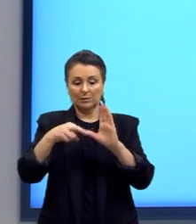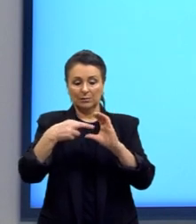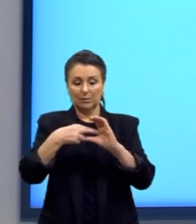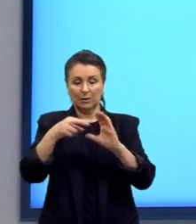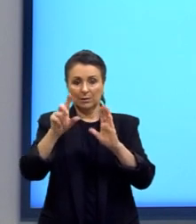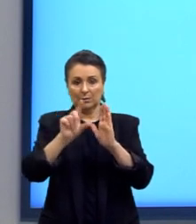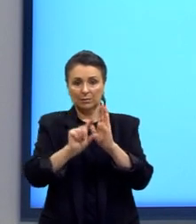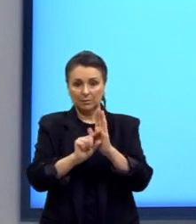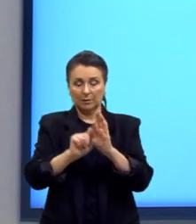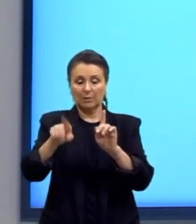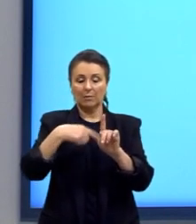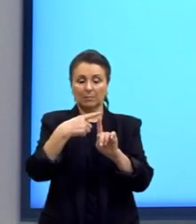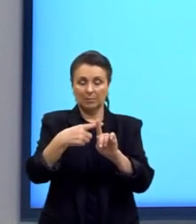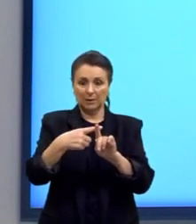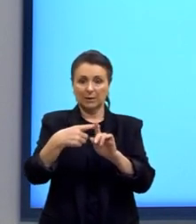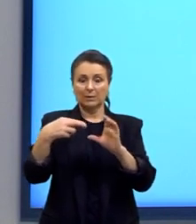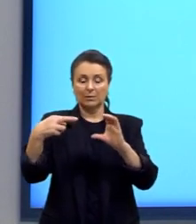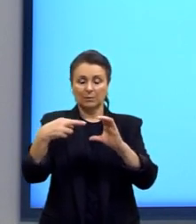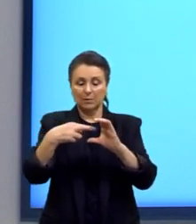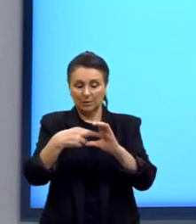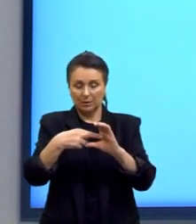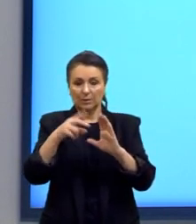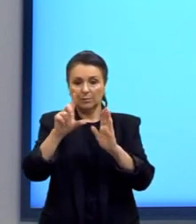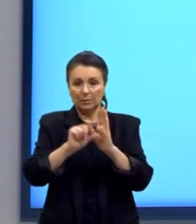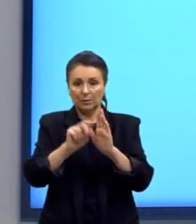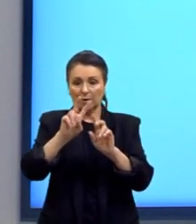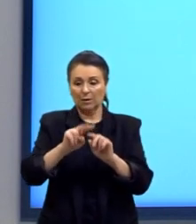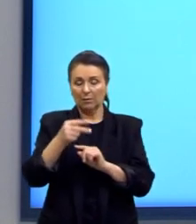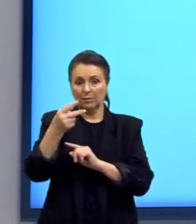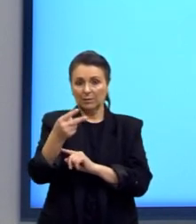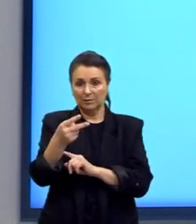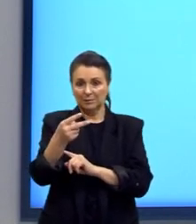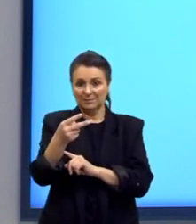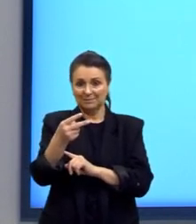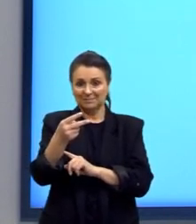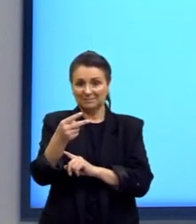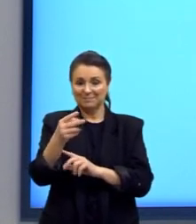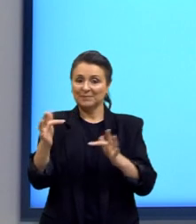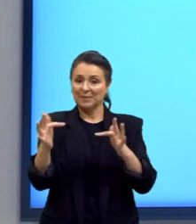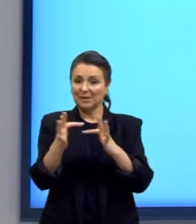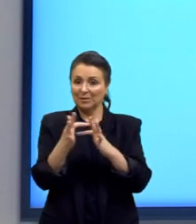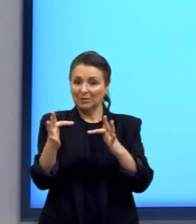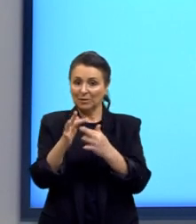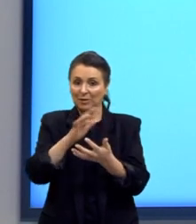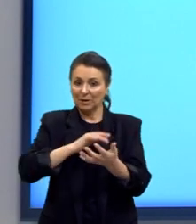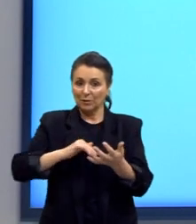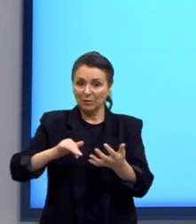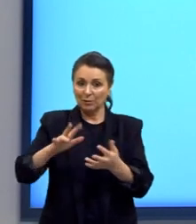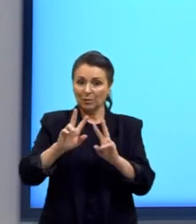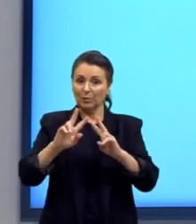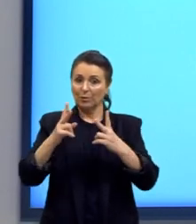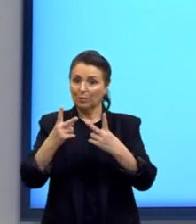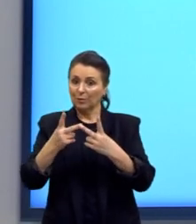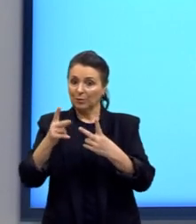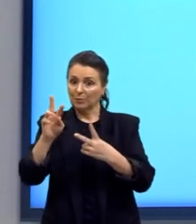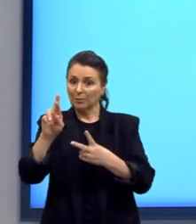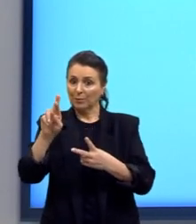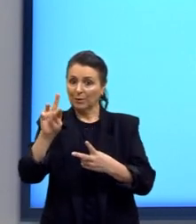mais o raio menor ao quadrado essa fórmula que calcula né de uma vez só o volume do tronco